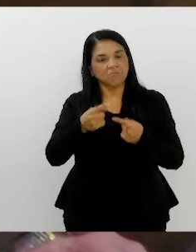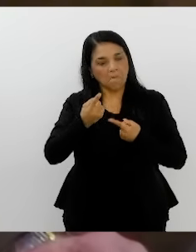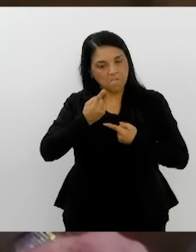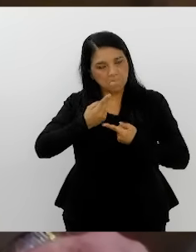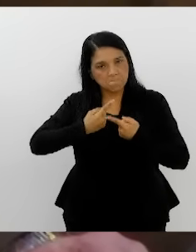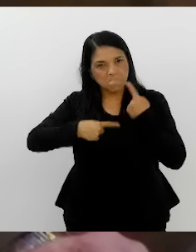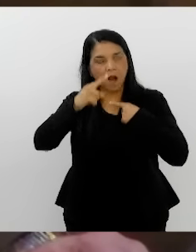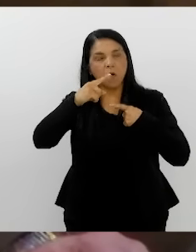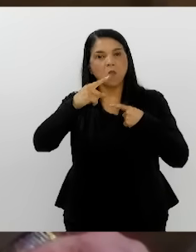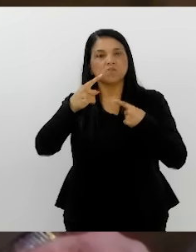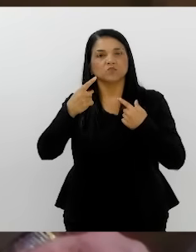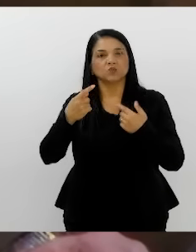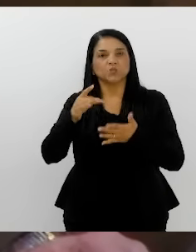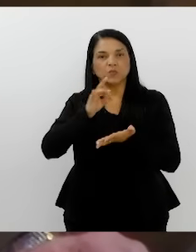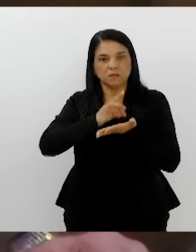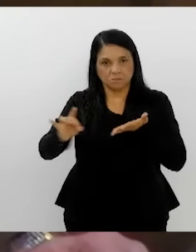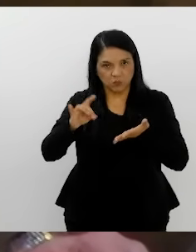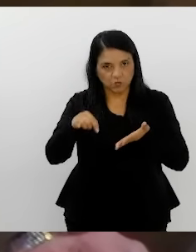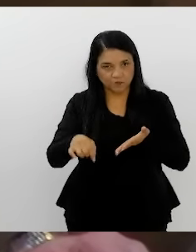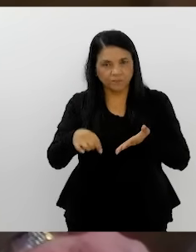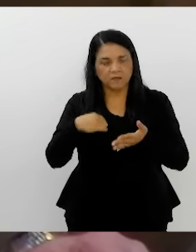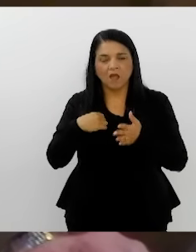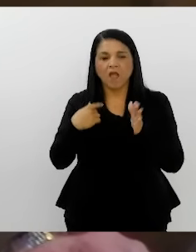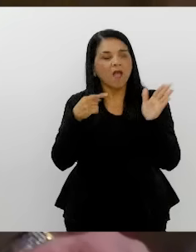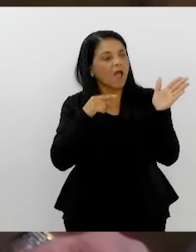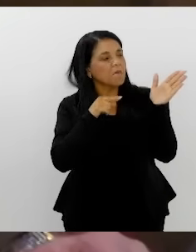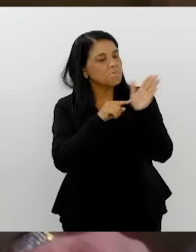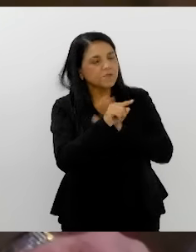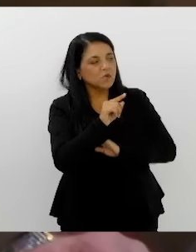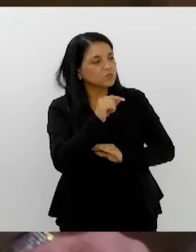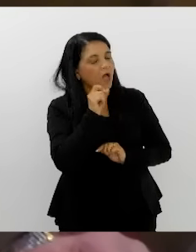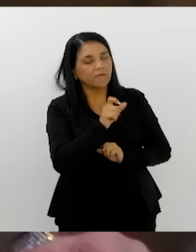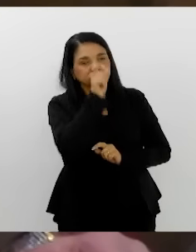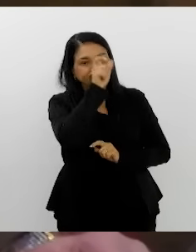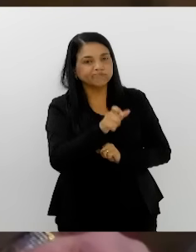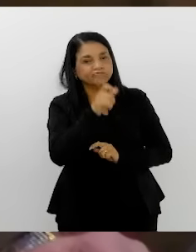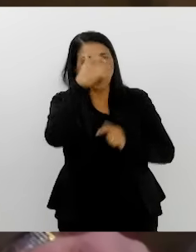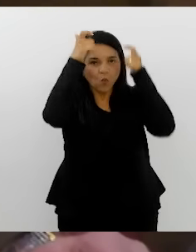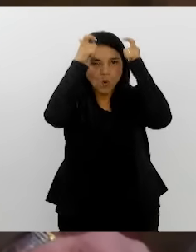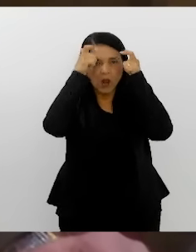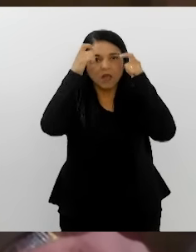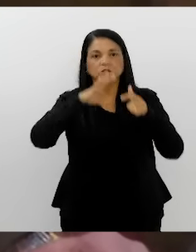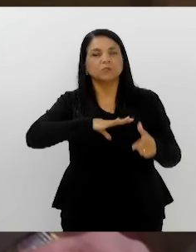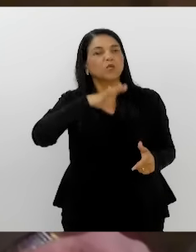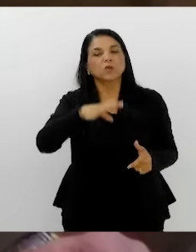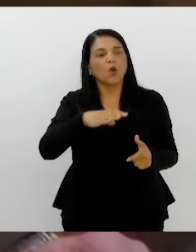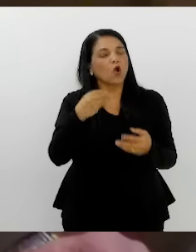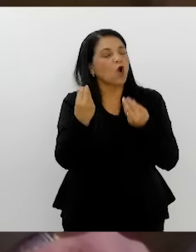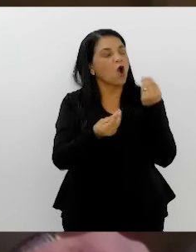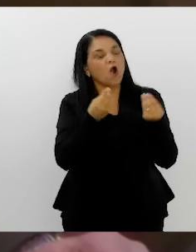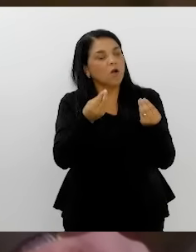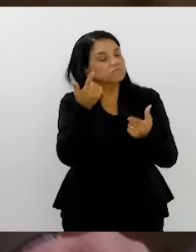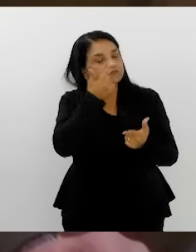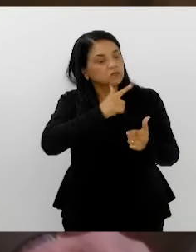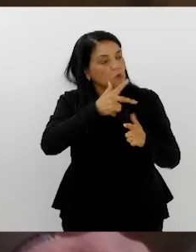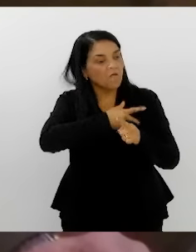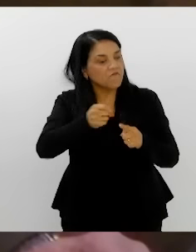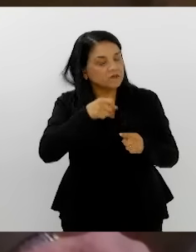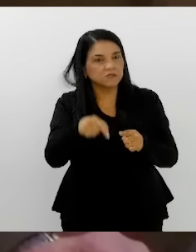adversário e perguntaram ao rei de Portugal: por quê? Como é que vocês conseguiram vencer